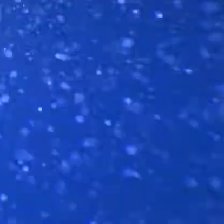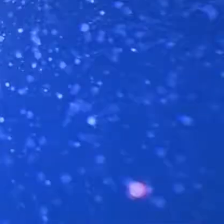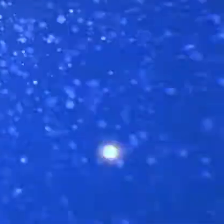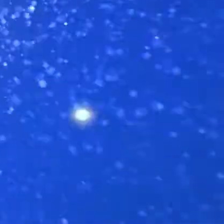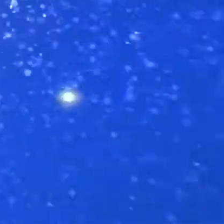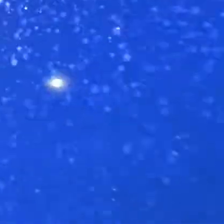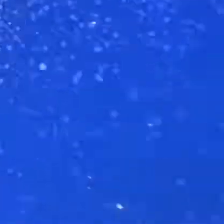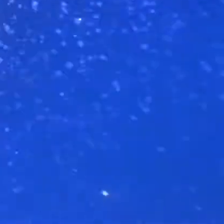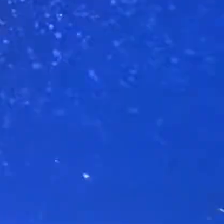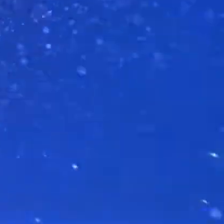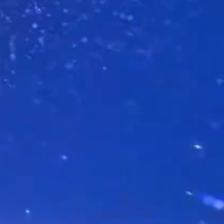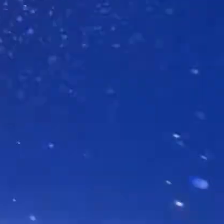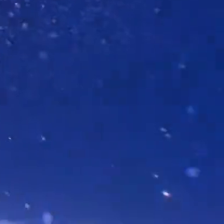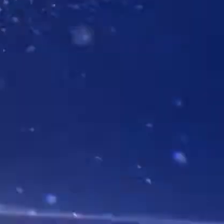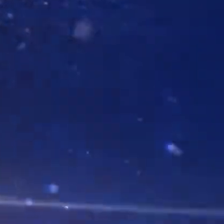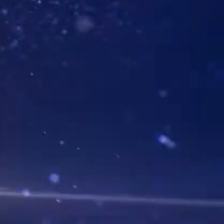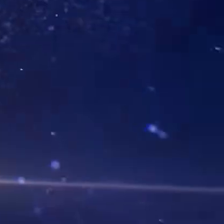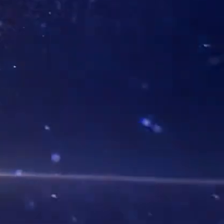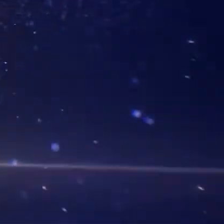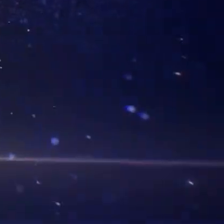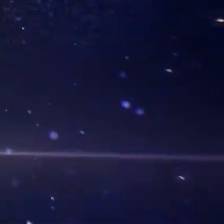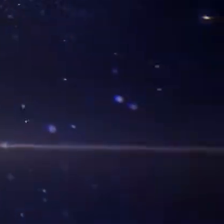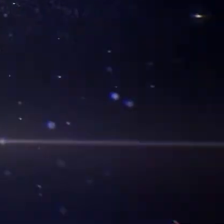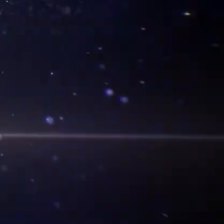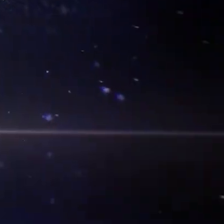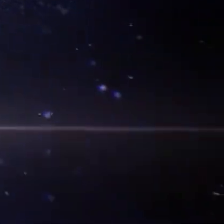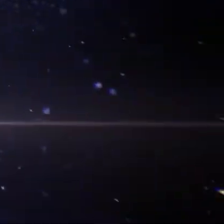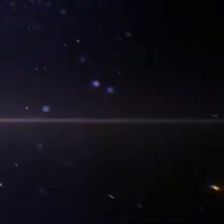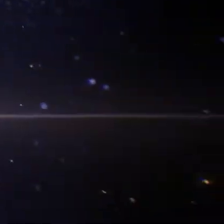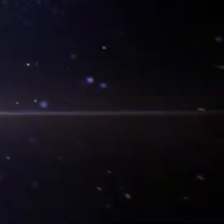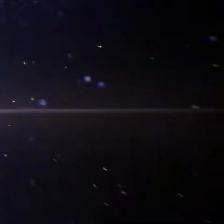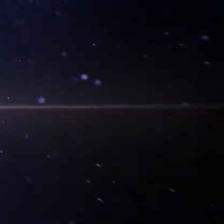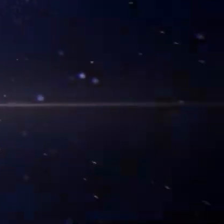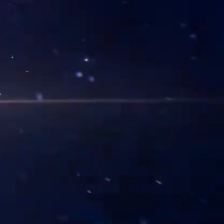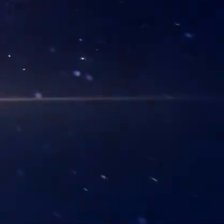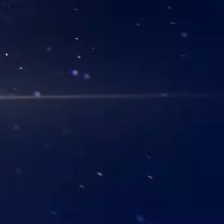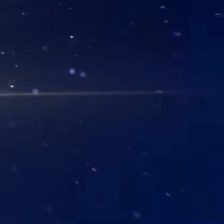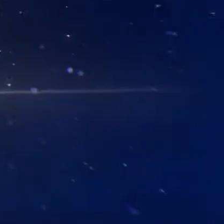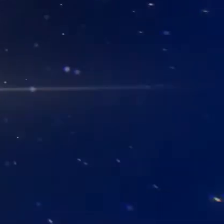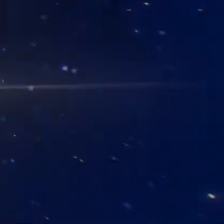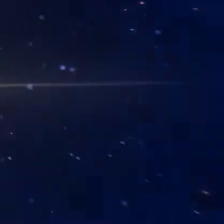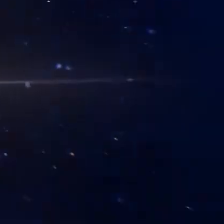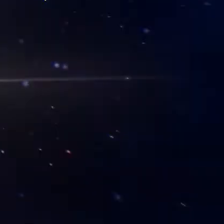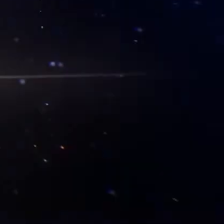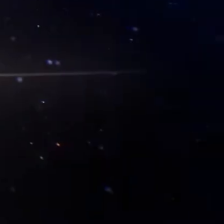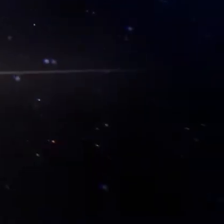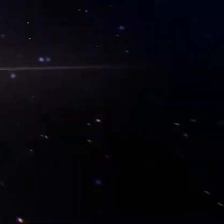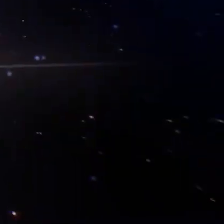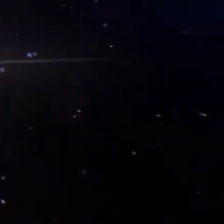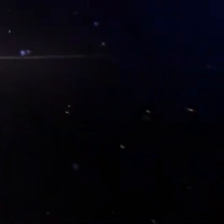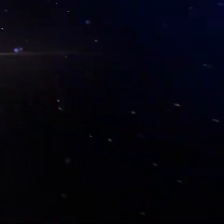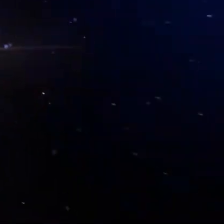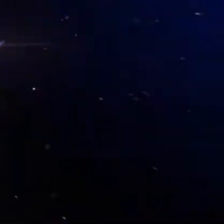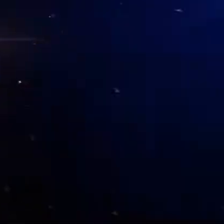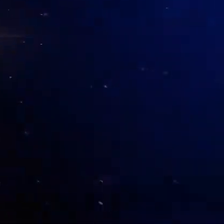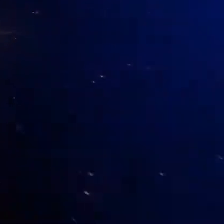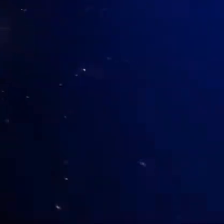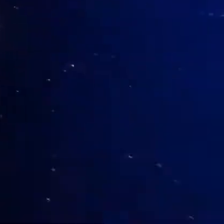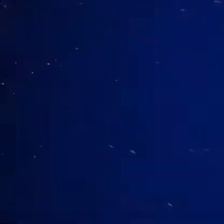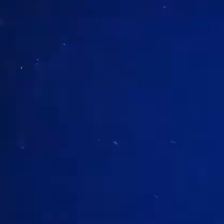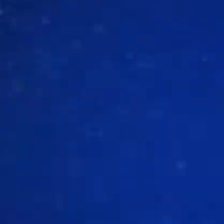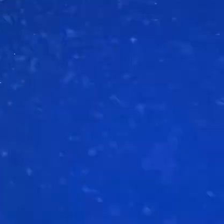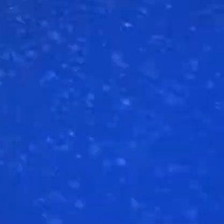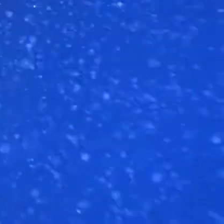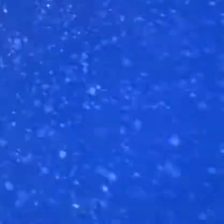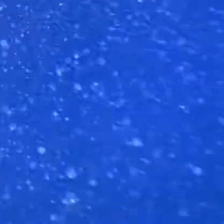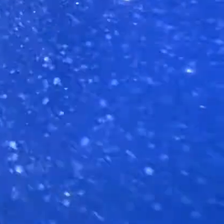Produtor rural, nascido em Campo Grande no dia 13 de maio de 1963. Assumiu os negócios da família assim que